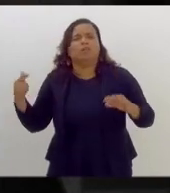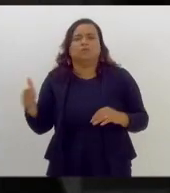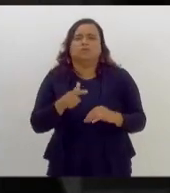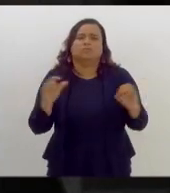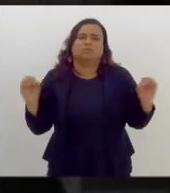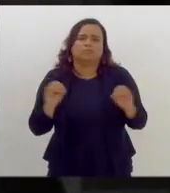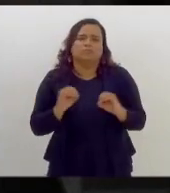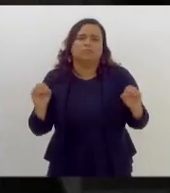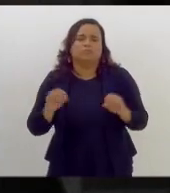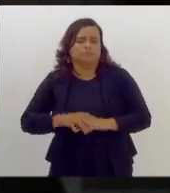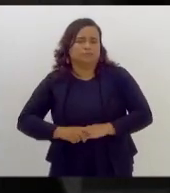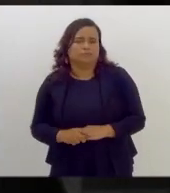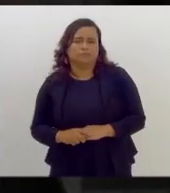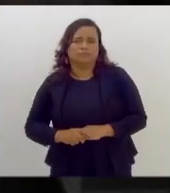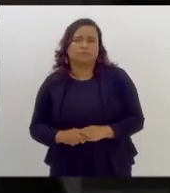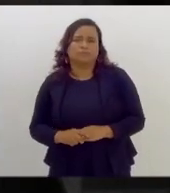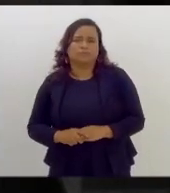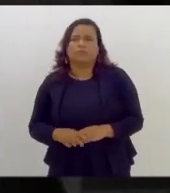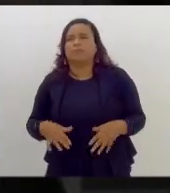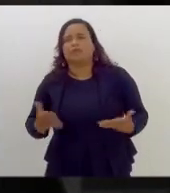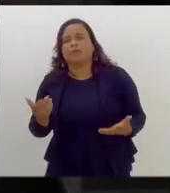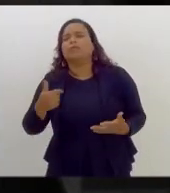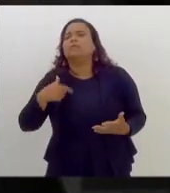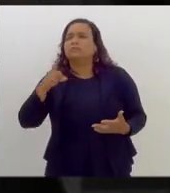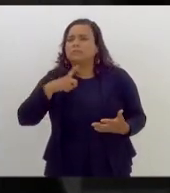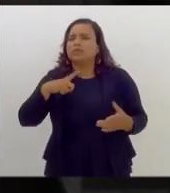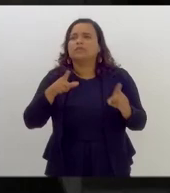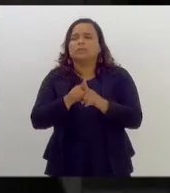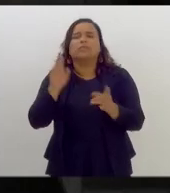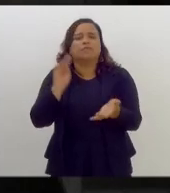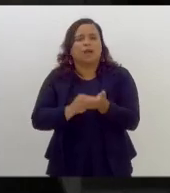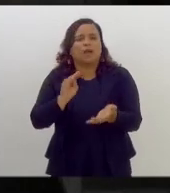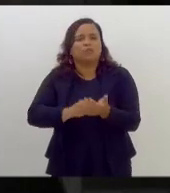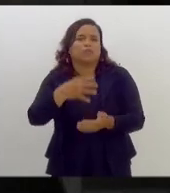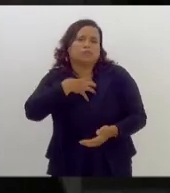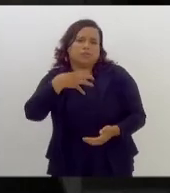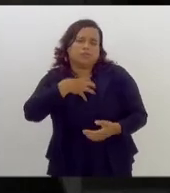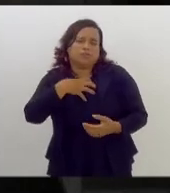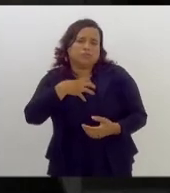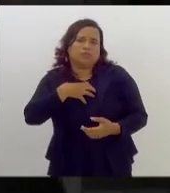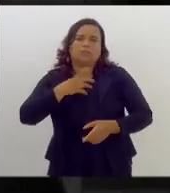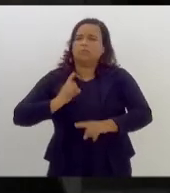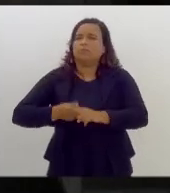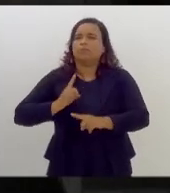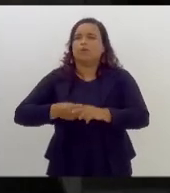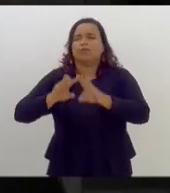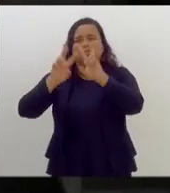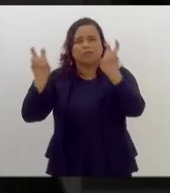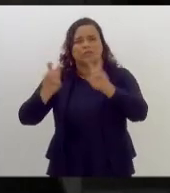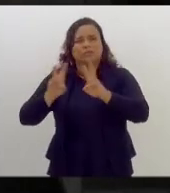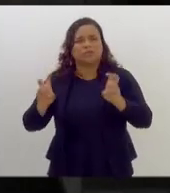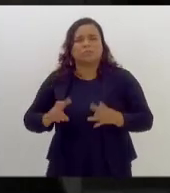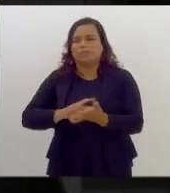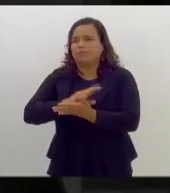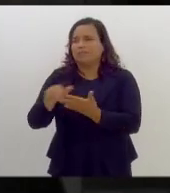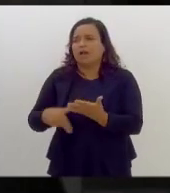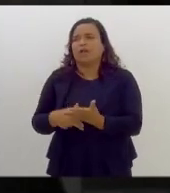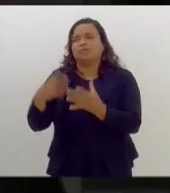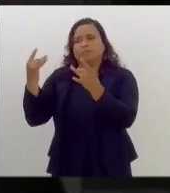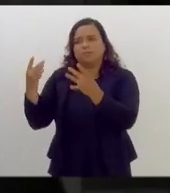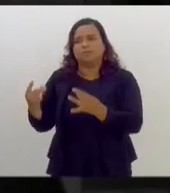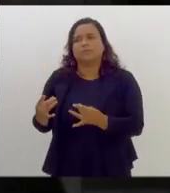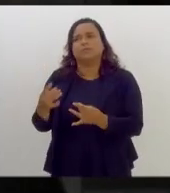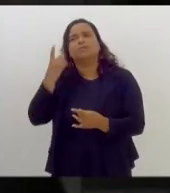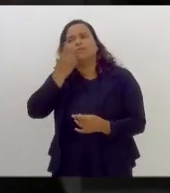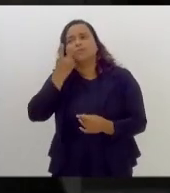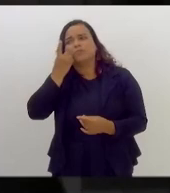de não guardar coerência, tem o componente de falta de sensibilidade. Porque tem temas e tem questões, deputado Rodrigo